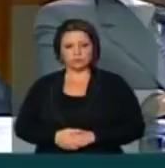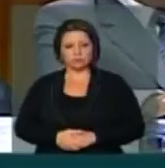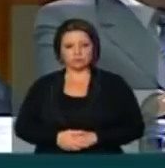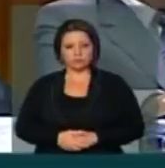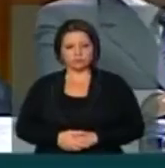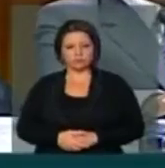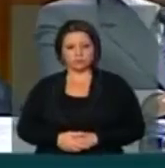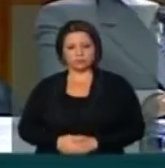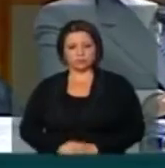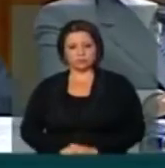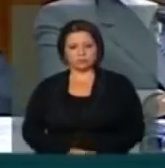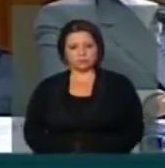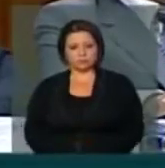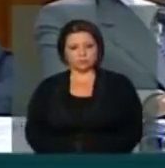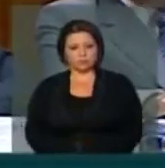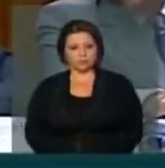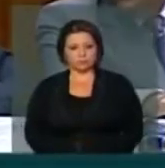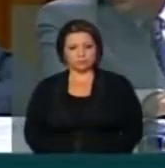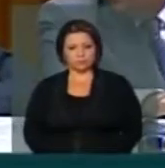E